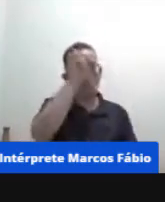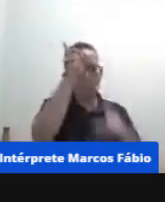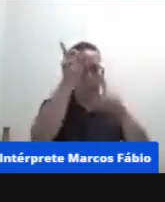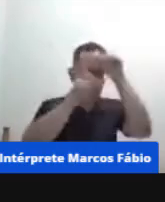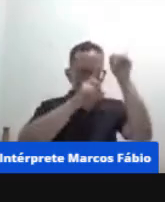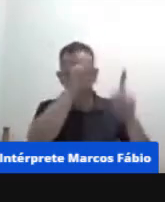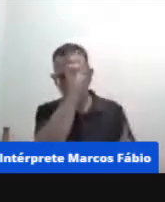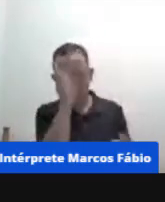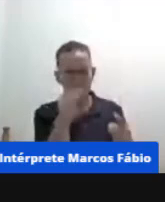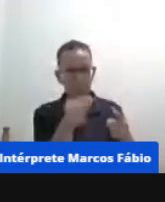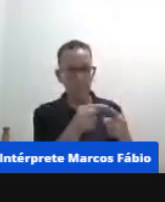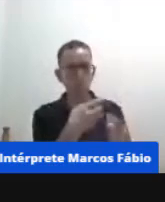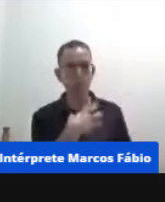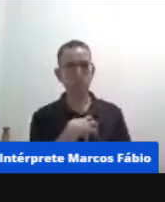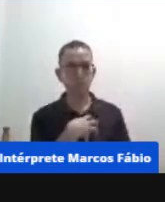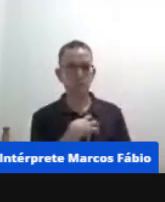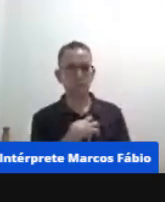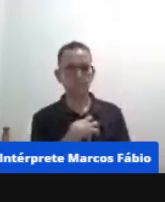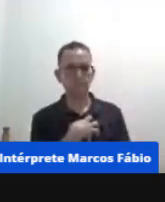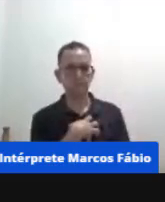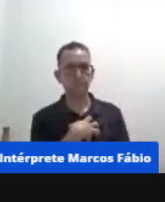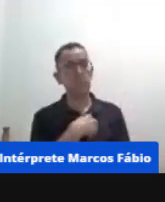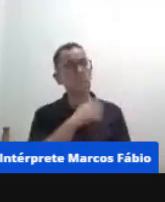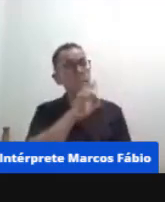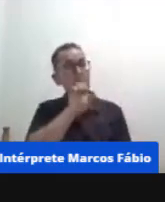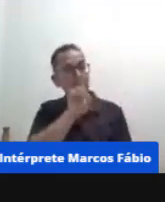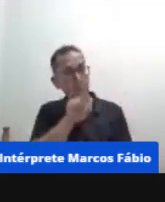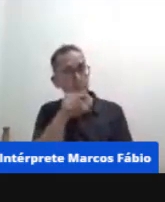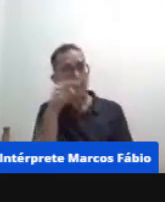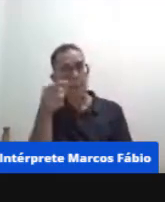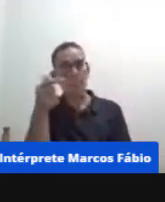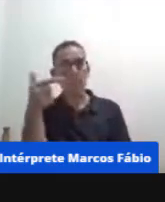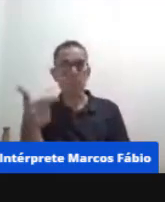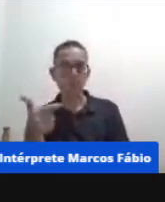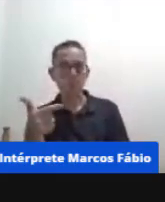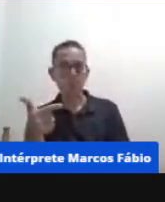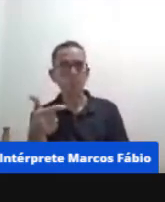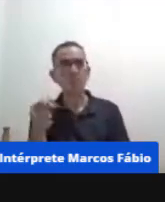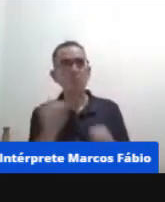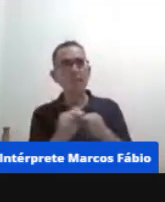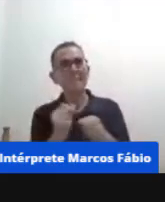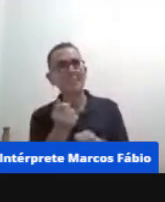situação para que depois eu realize um outro processo de